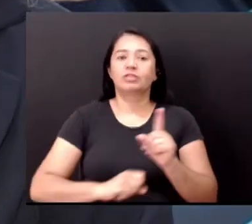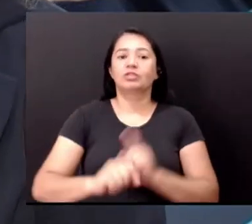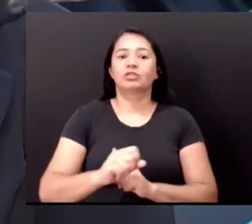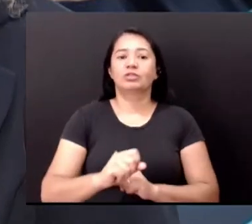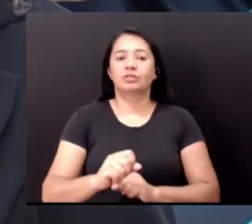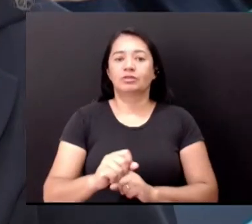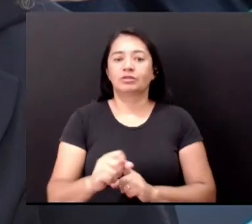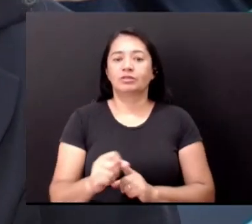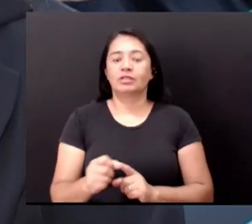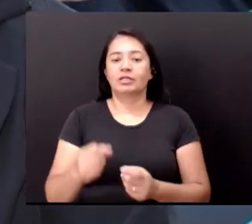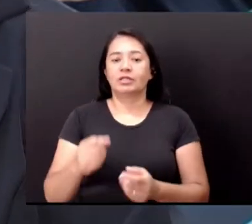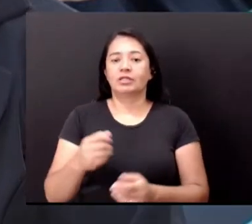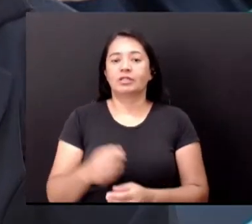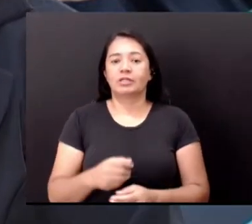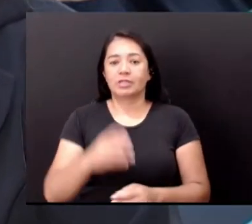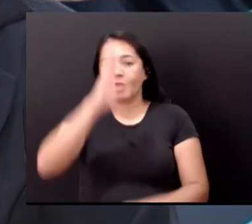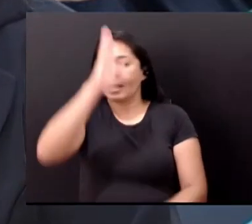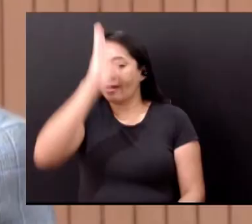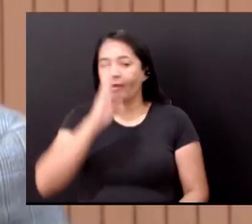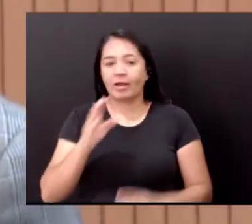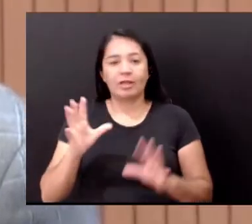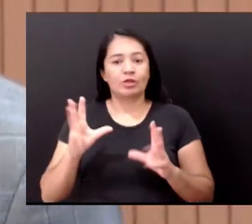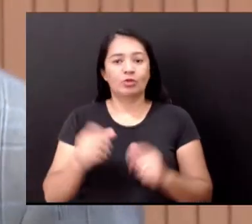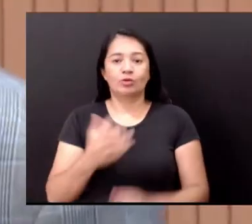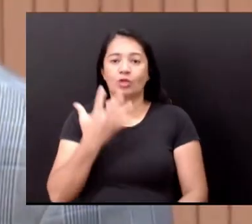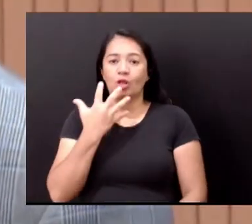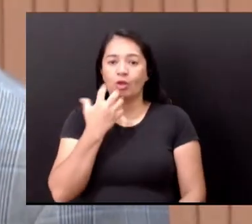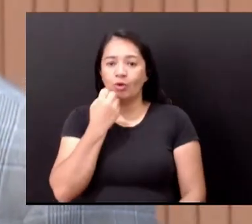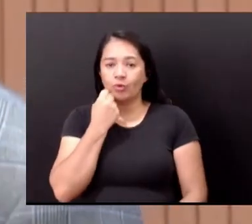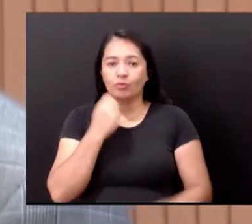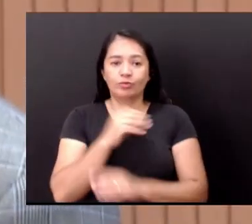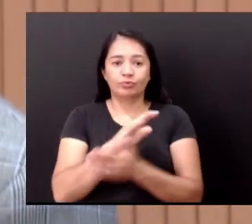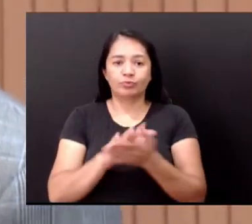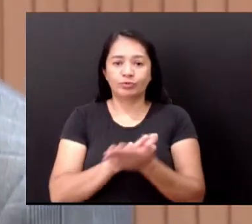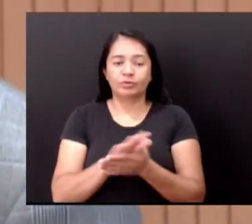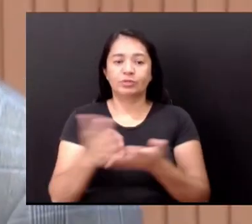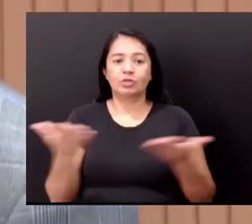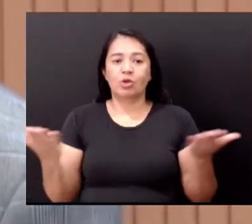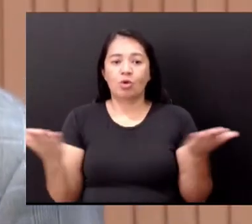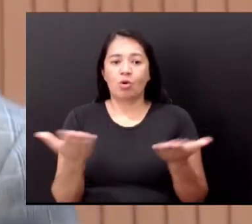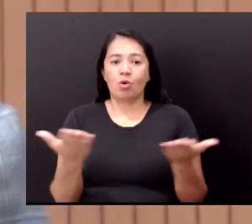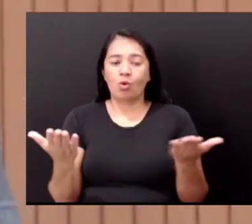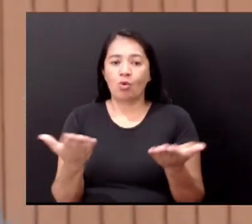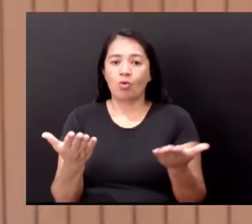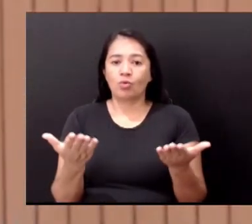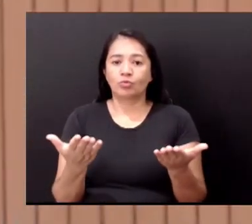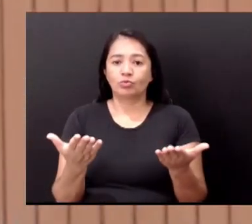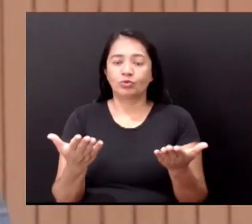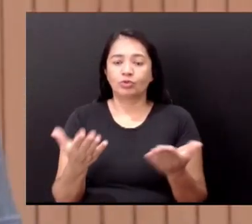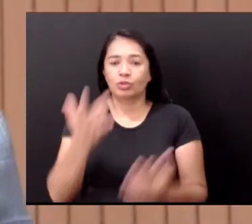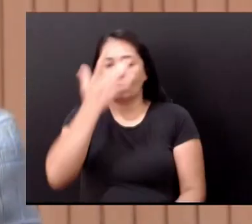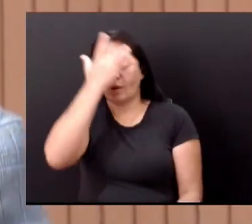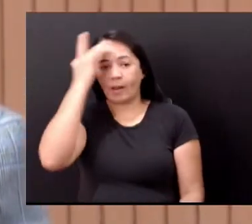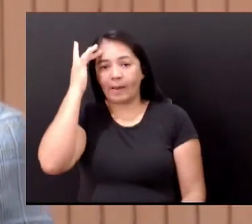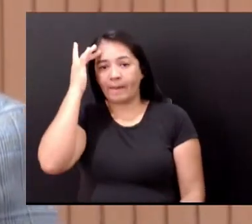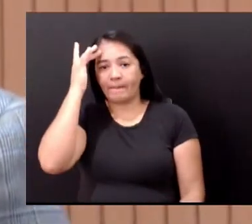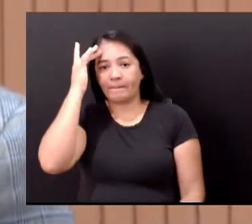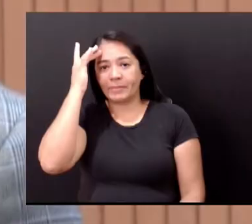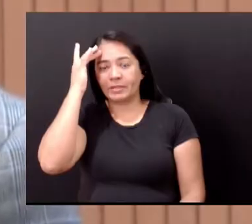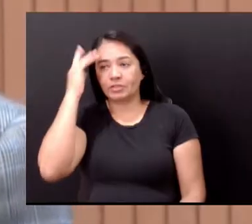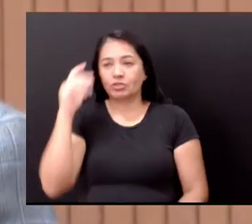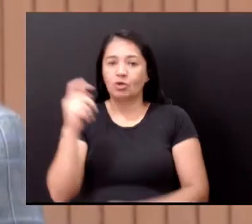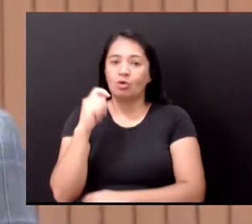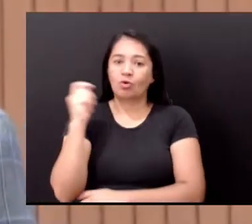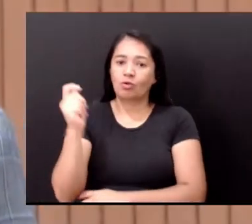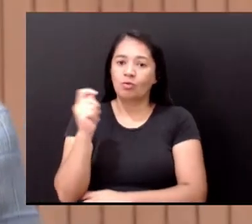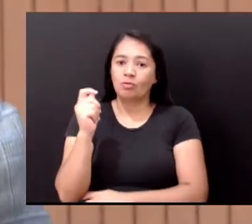de entrada e sem fins lucrativos. Hoje, quando um produtor de evento, uma associação, uma ONG,